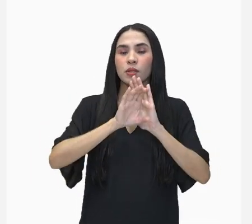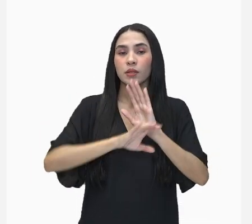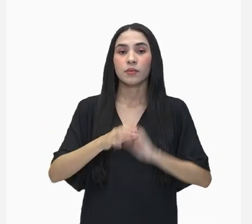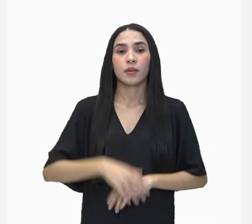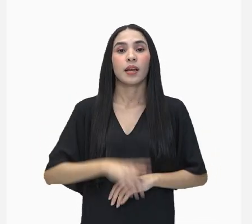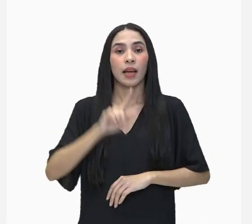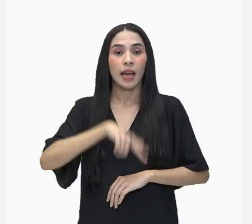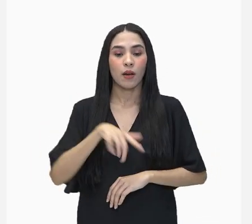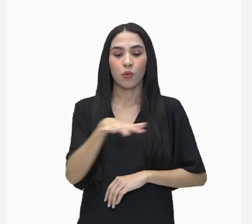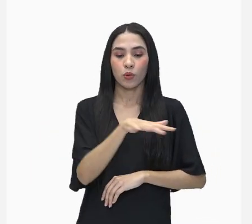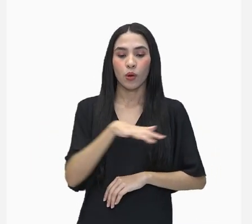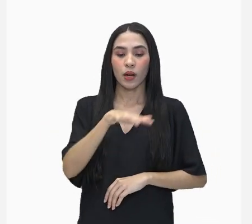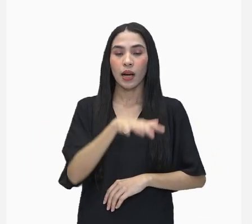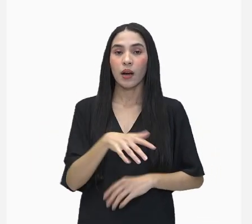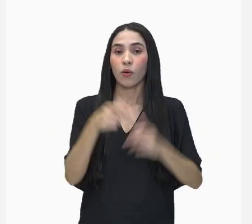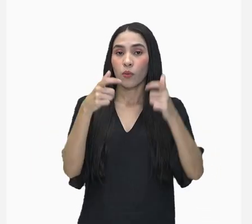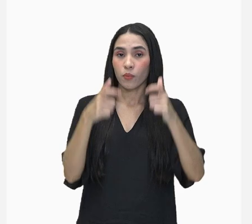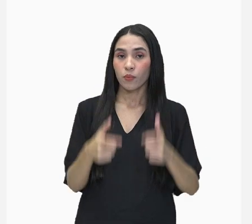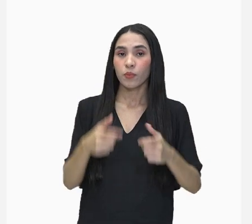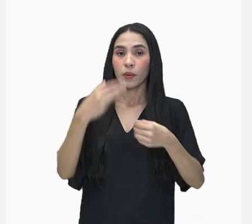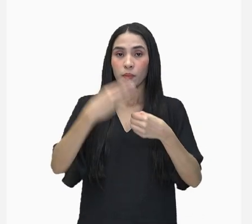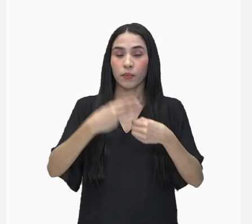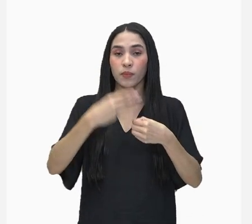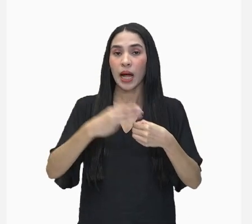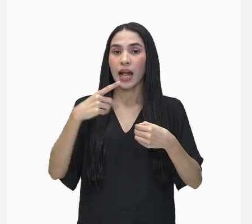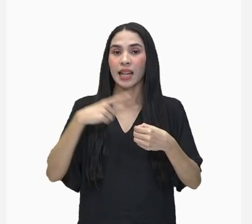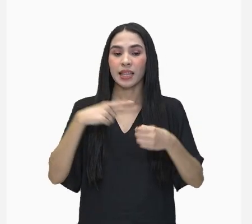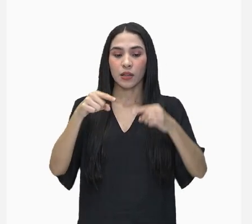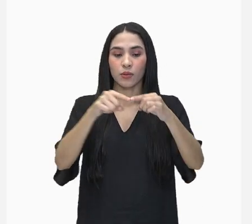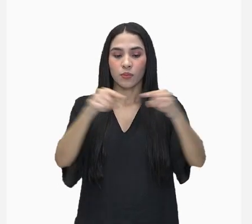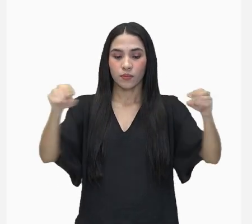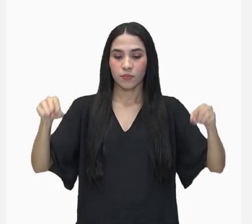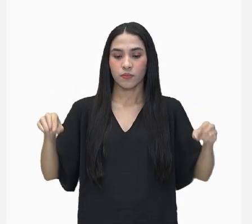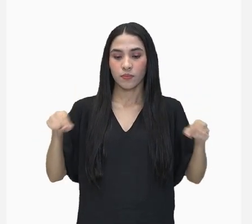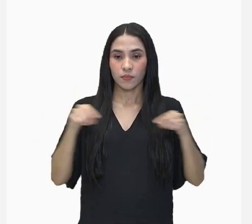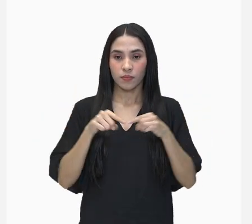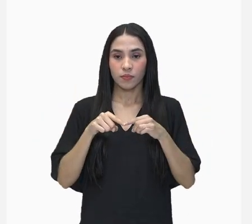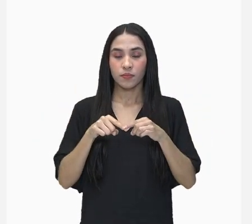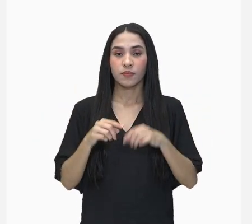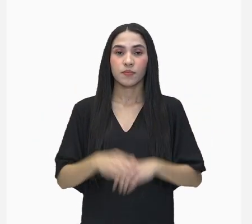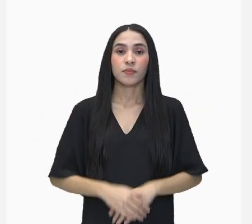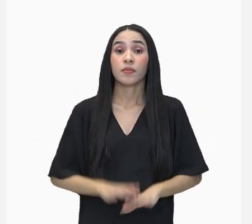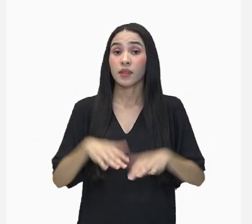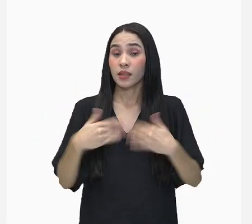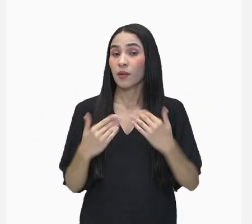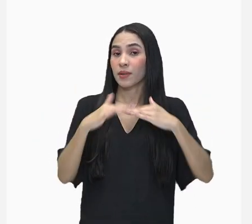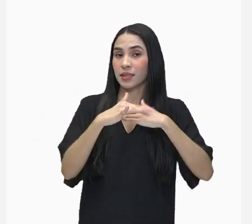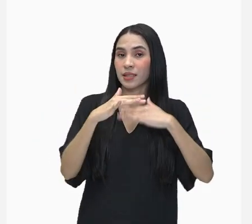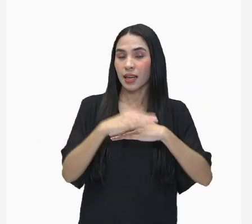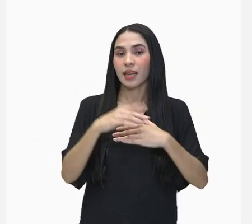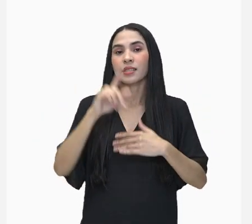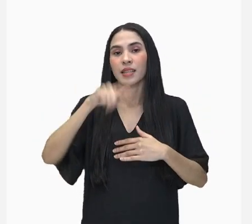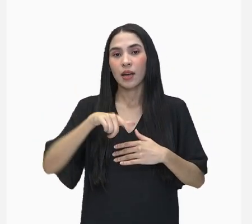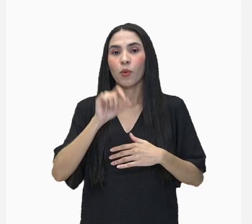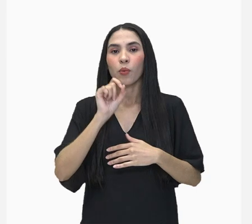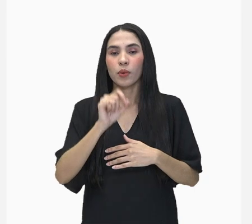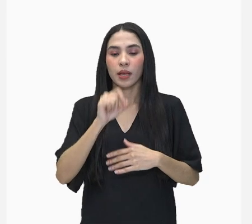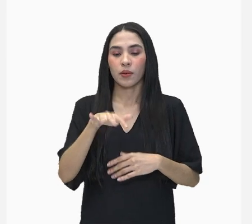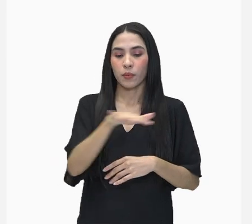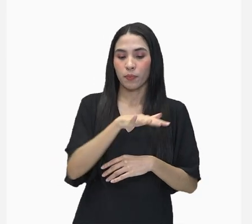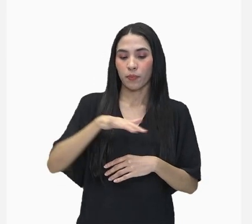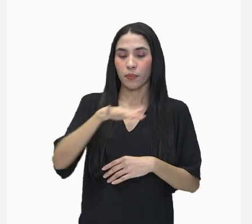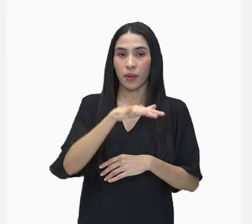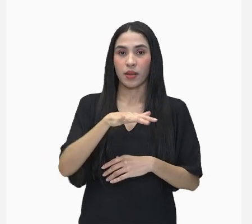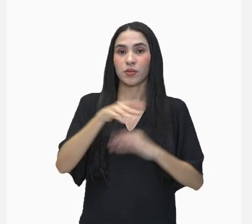urbano de um município delimitado por um perímetro urbano. Em síntese, a cidade ela compreende aquele espaço